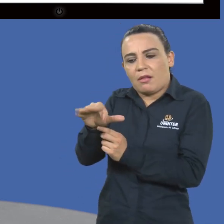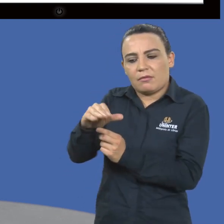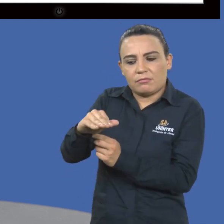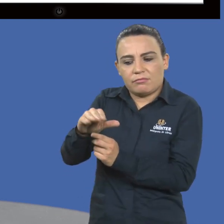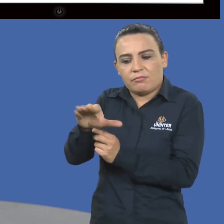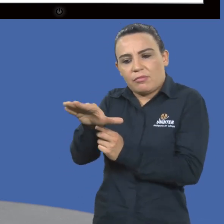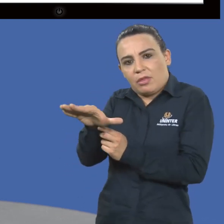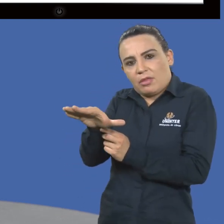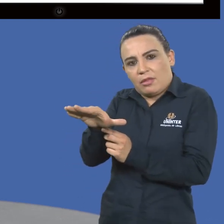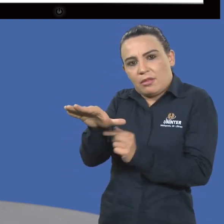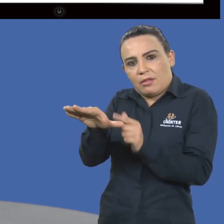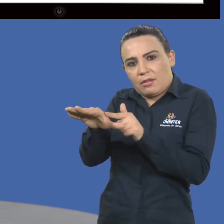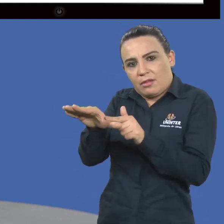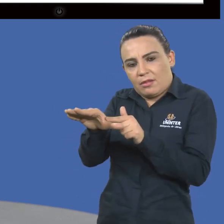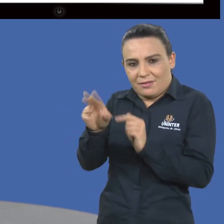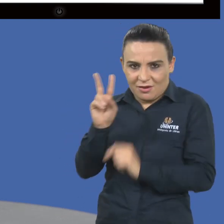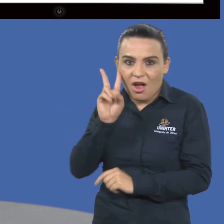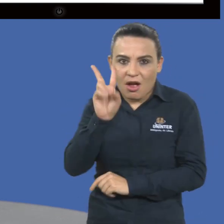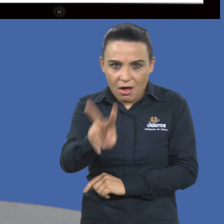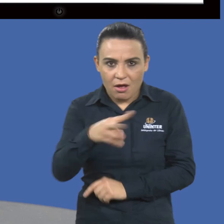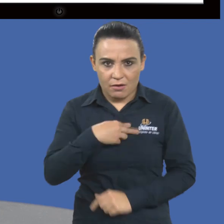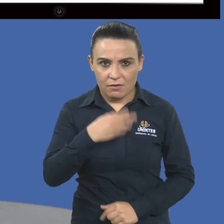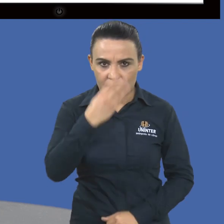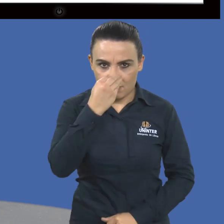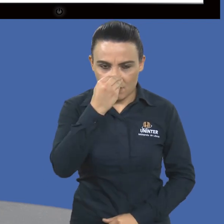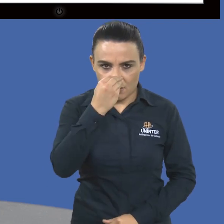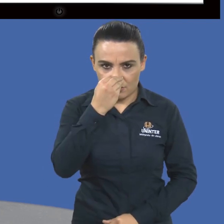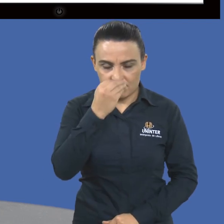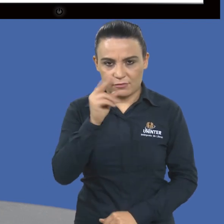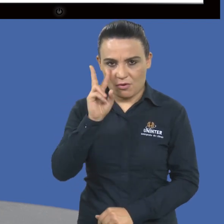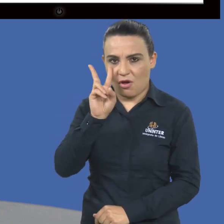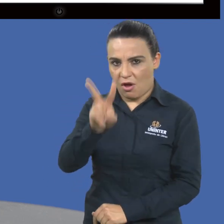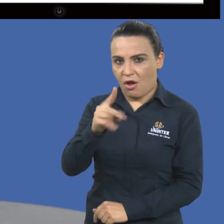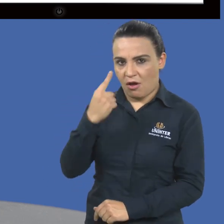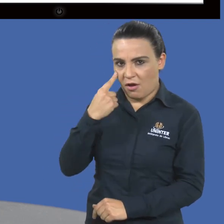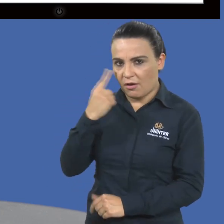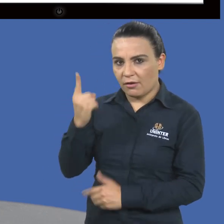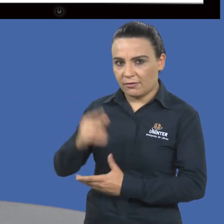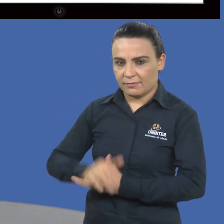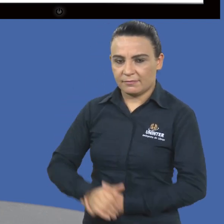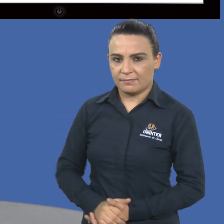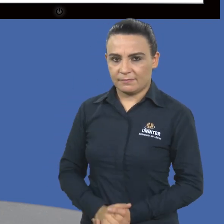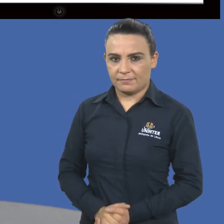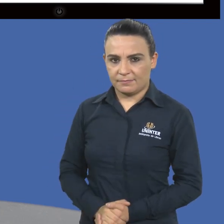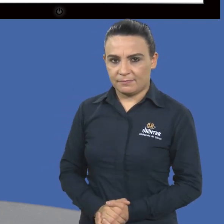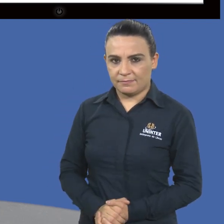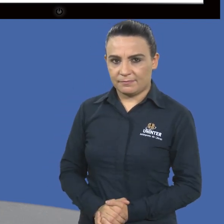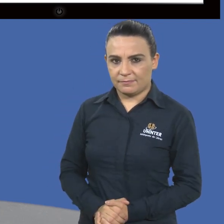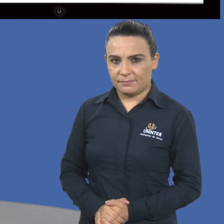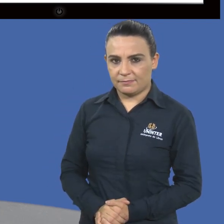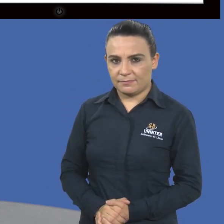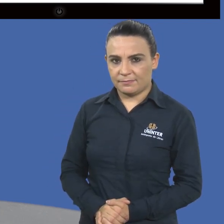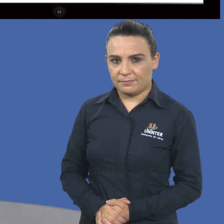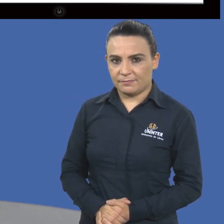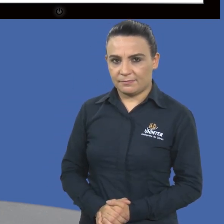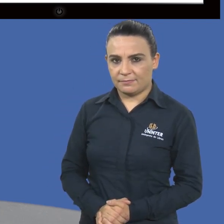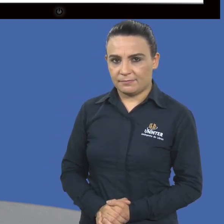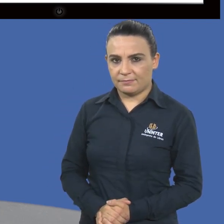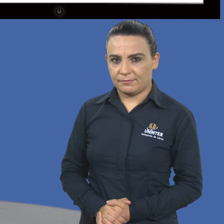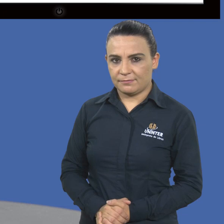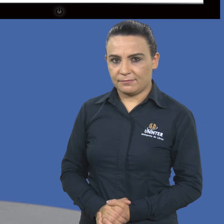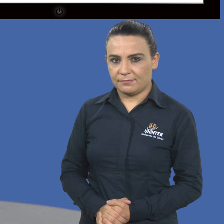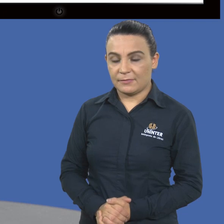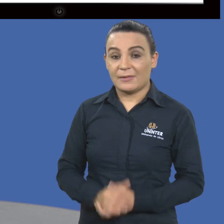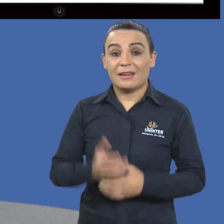Vamos dizer assim, é muito comum a gente encontrar isso nas crianças com síndrome de Down e, às vezes, até